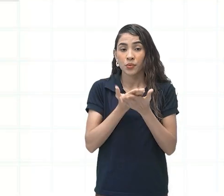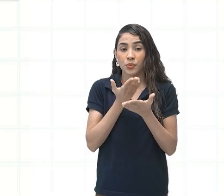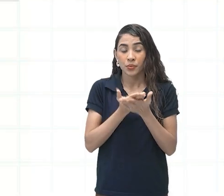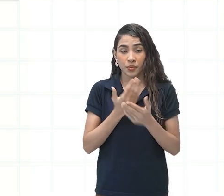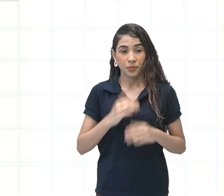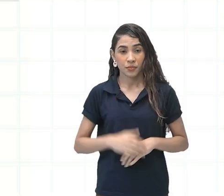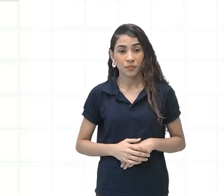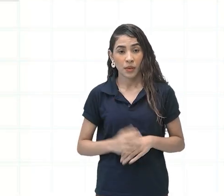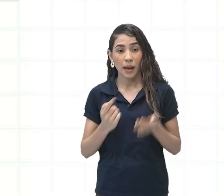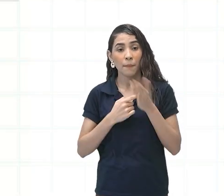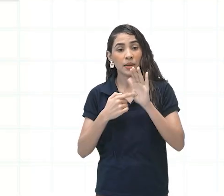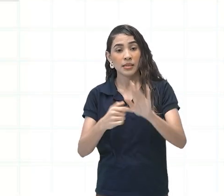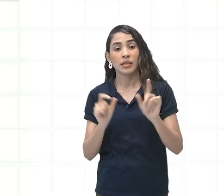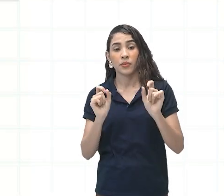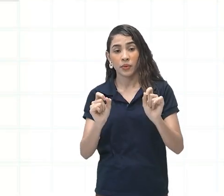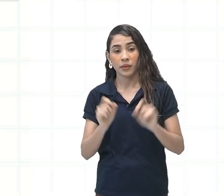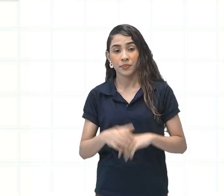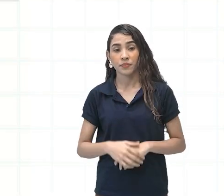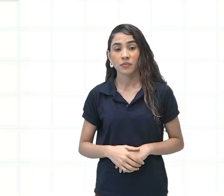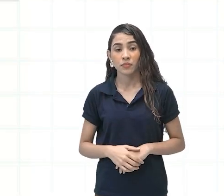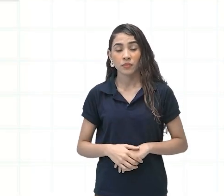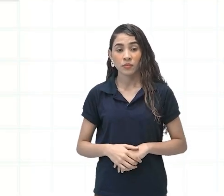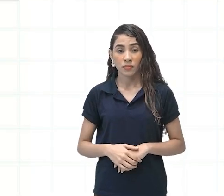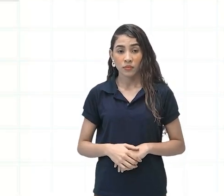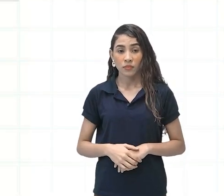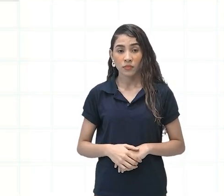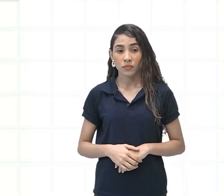estudos demonstram que